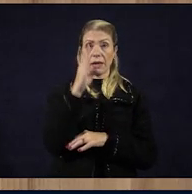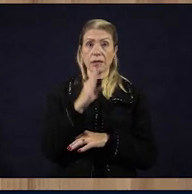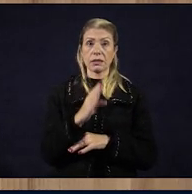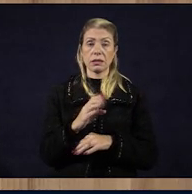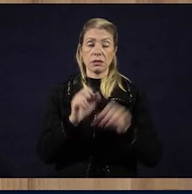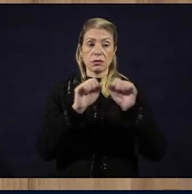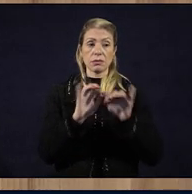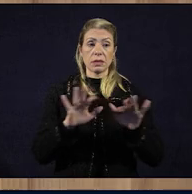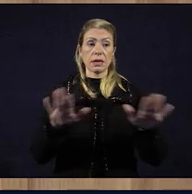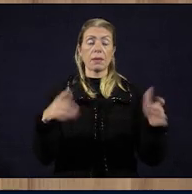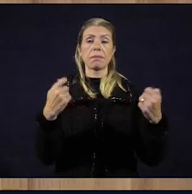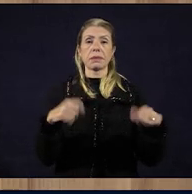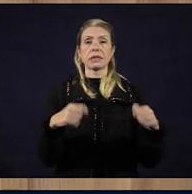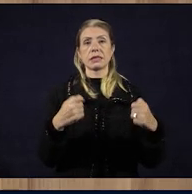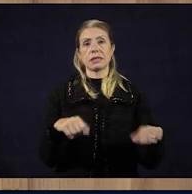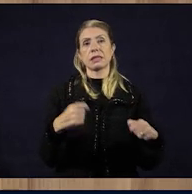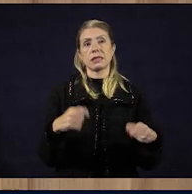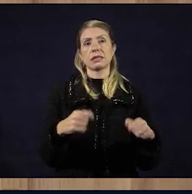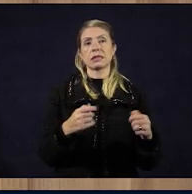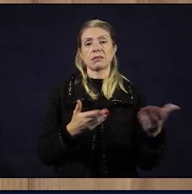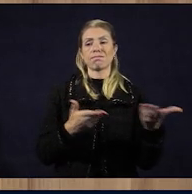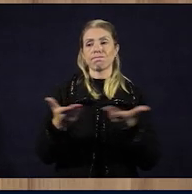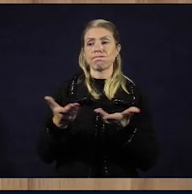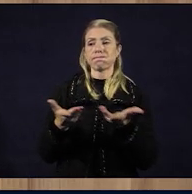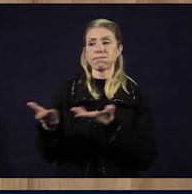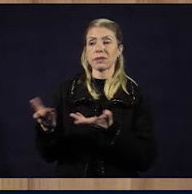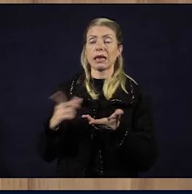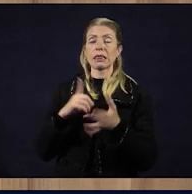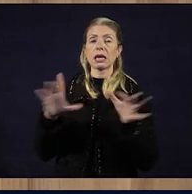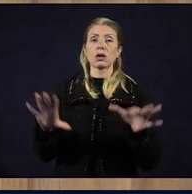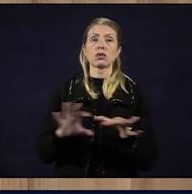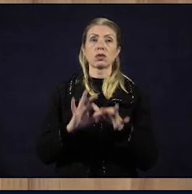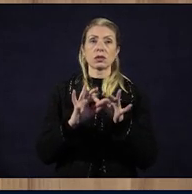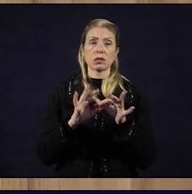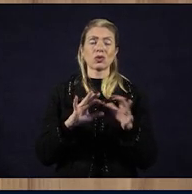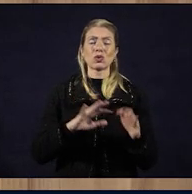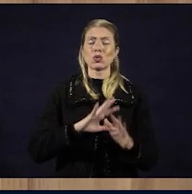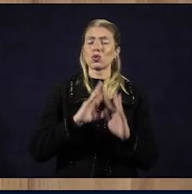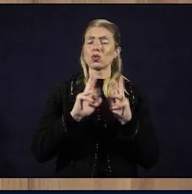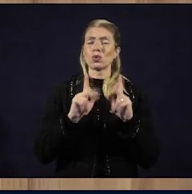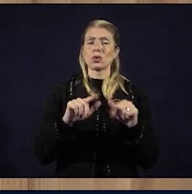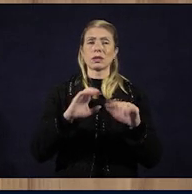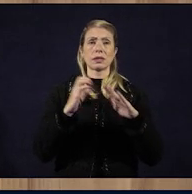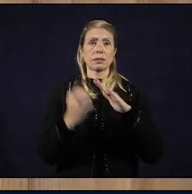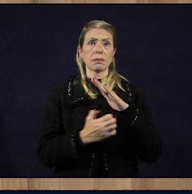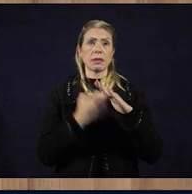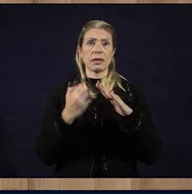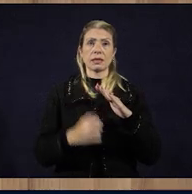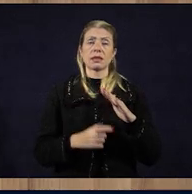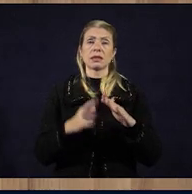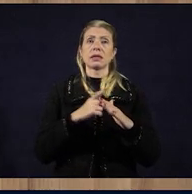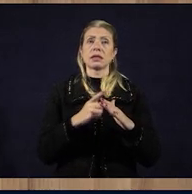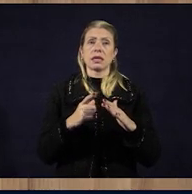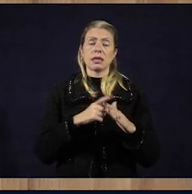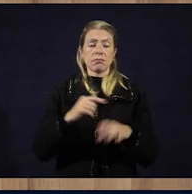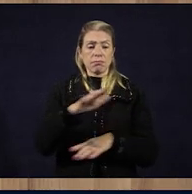dessa capilaridade então acredito que é uma junção todas terão muito espaço vai ter o mercado vai ser muito grande a quantidade